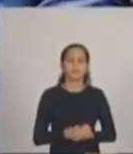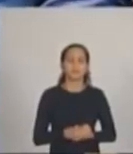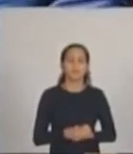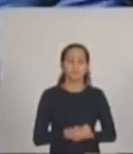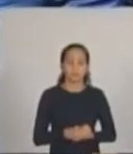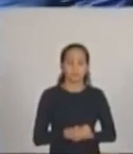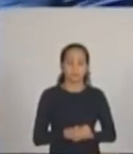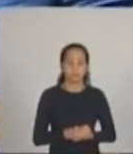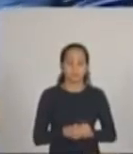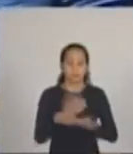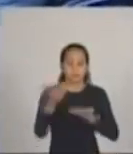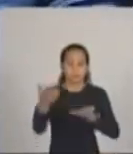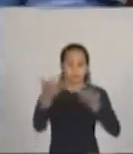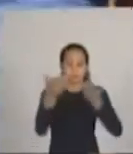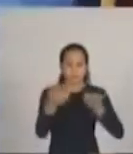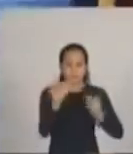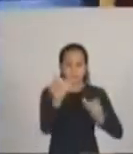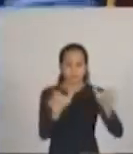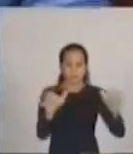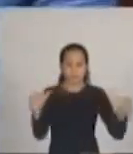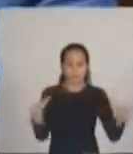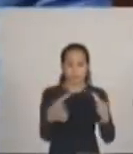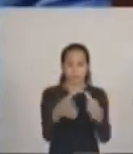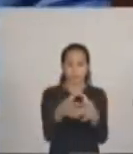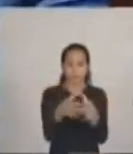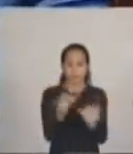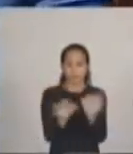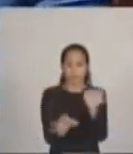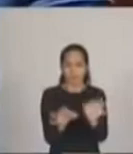convocar os membros da Comissão de Justiça.